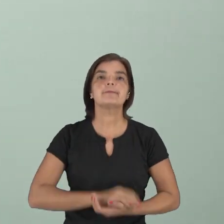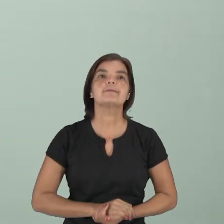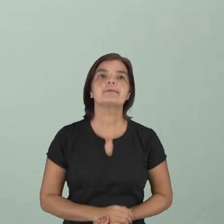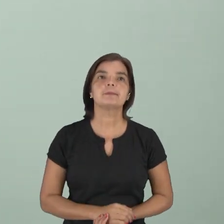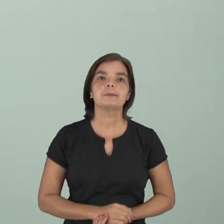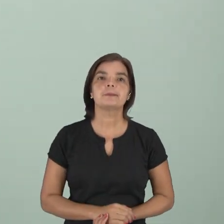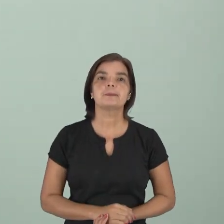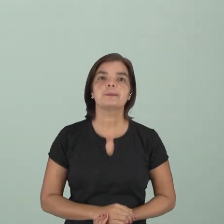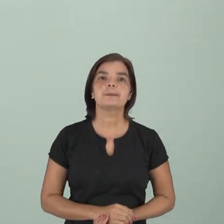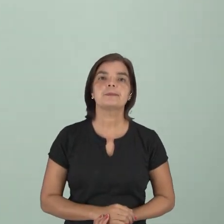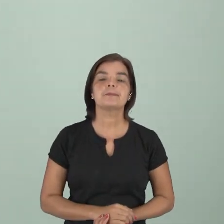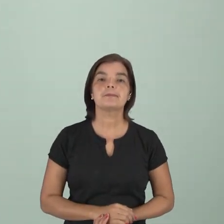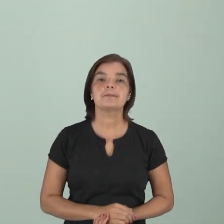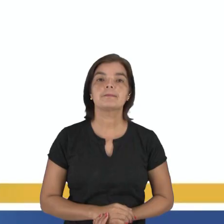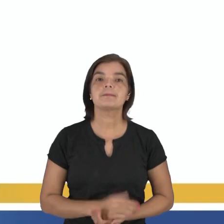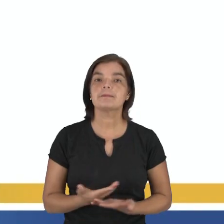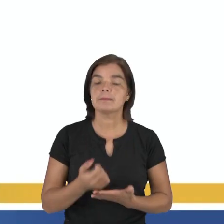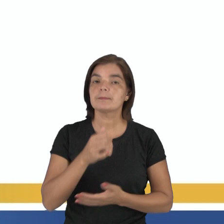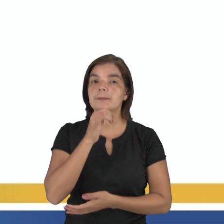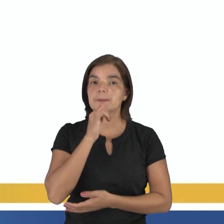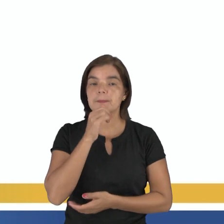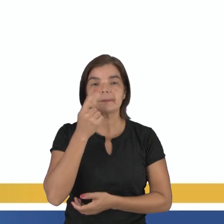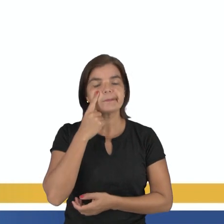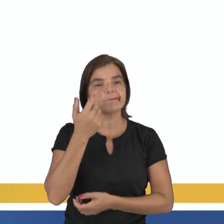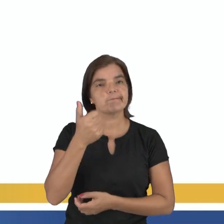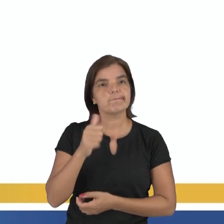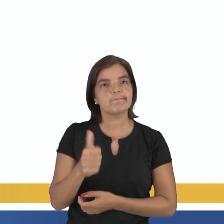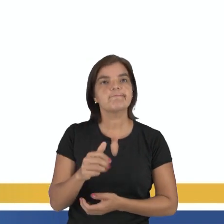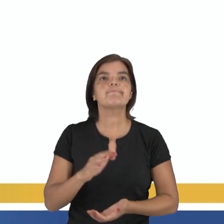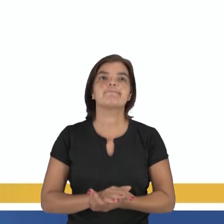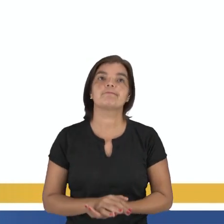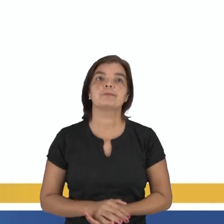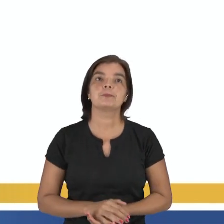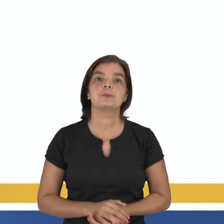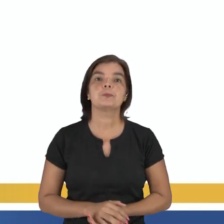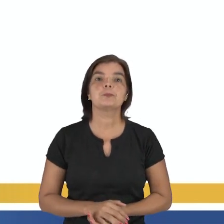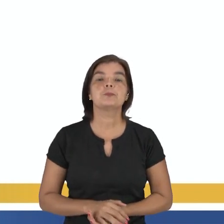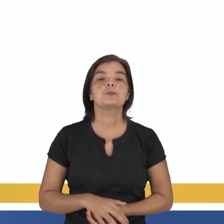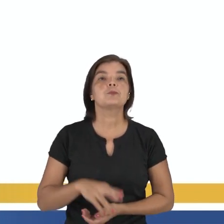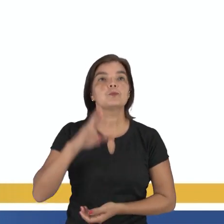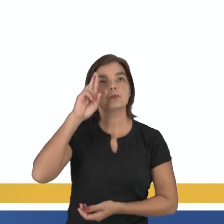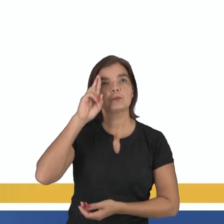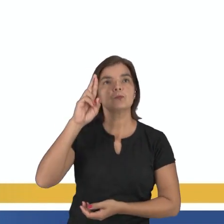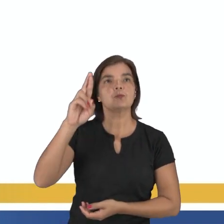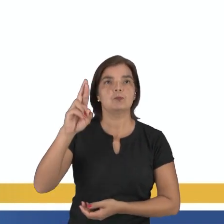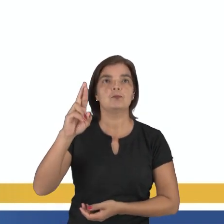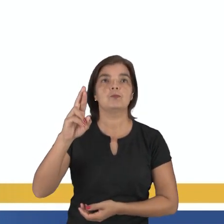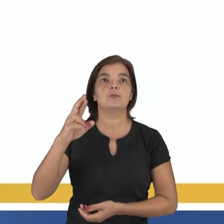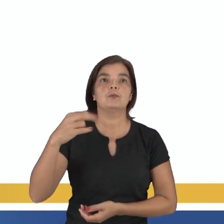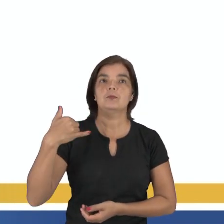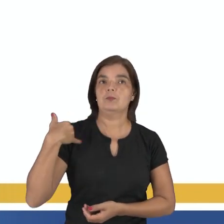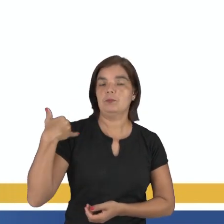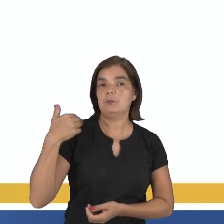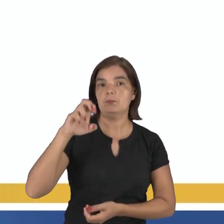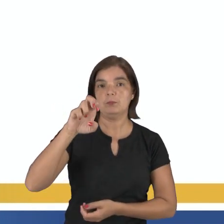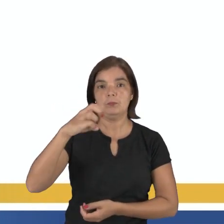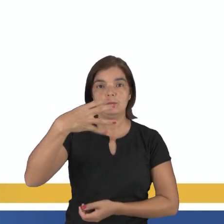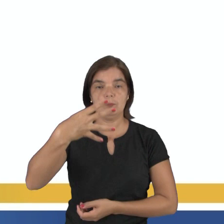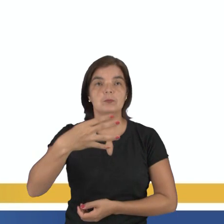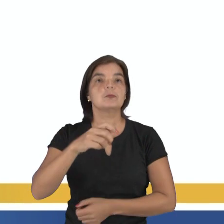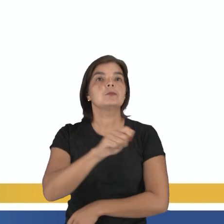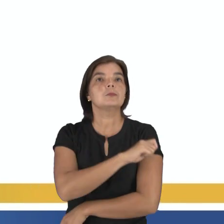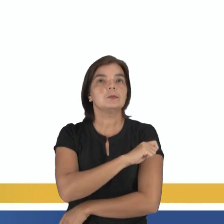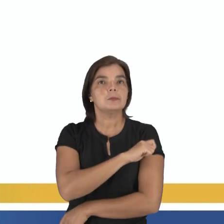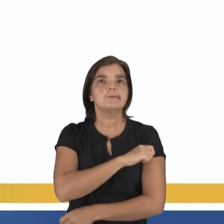aí. Eu trouxe o exemplo para a gente verificar aqui, que diz assim: uma senhora de 54 anos